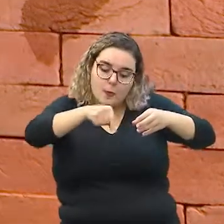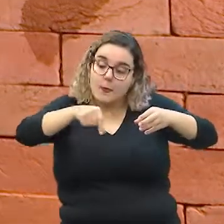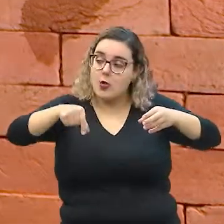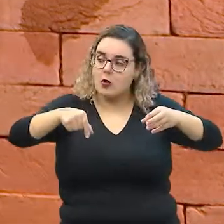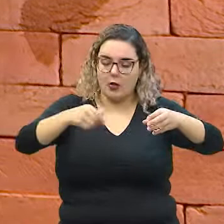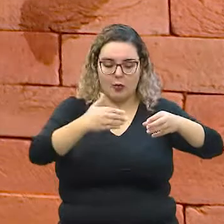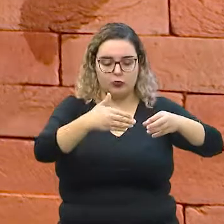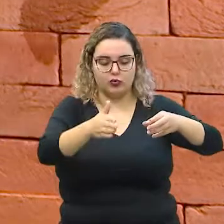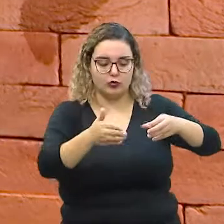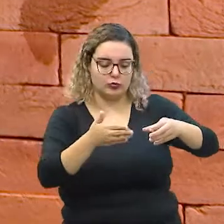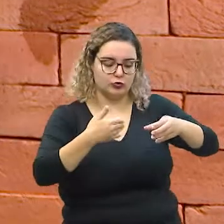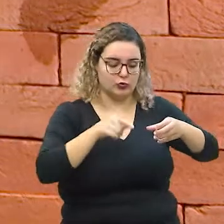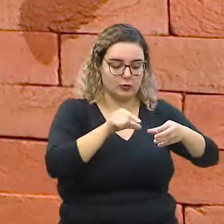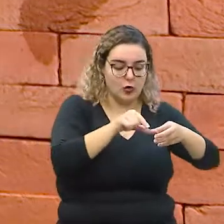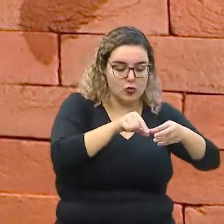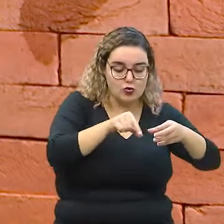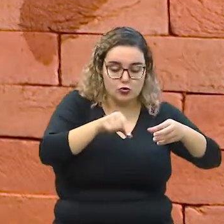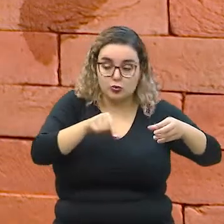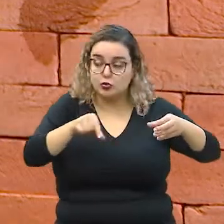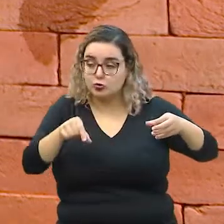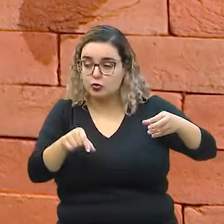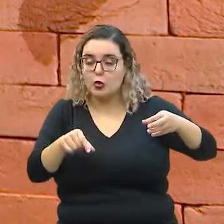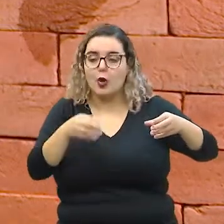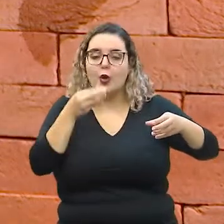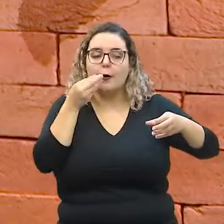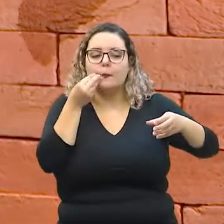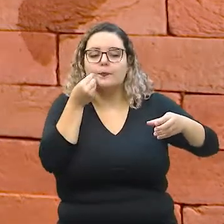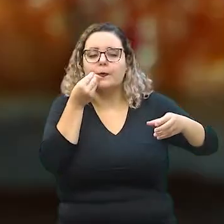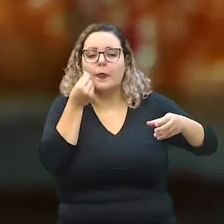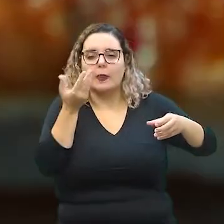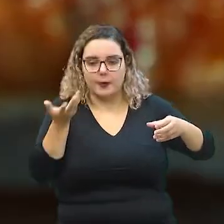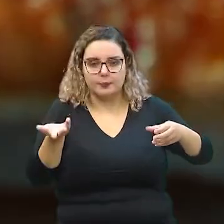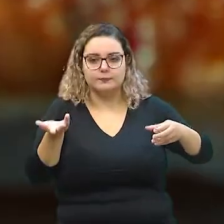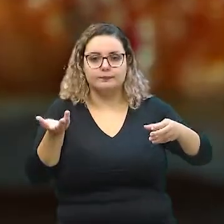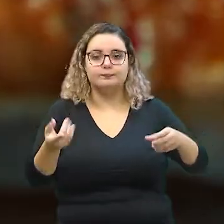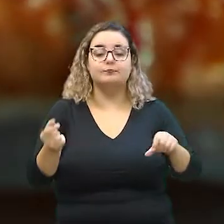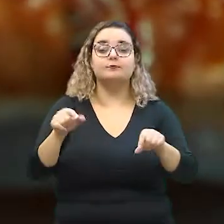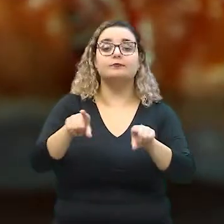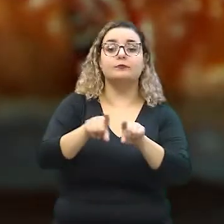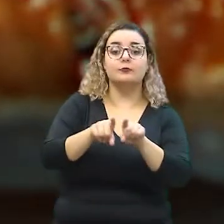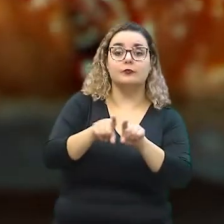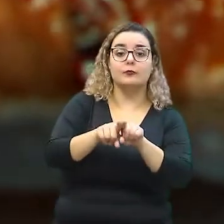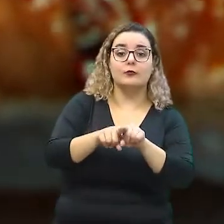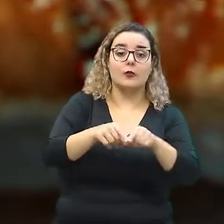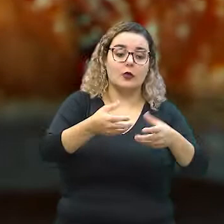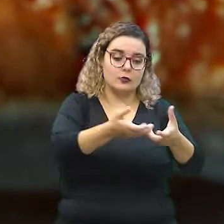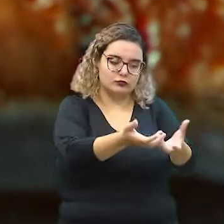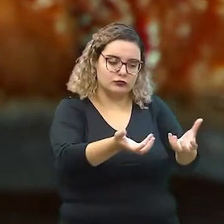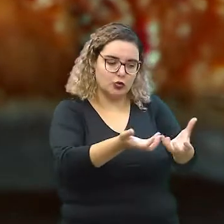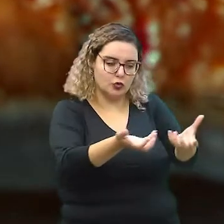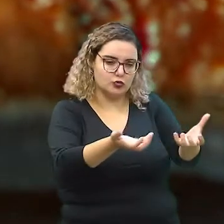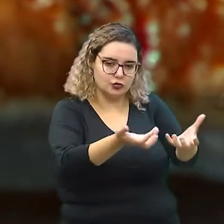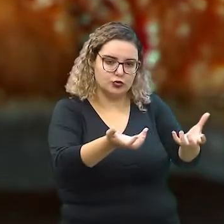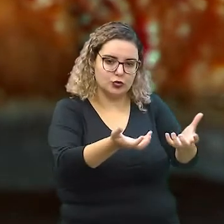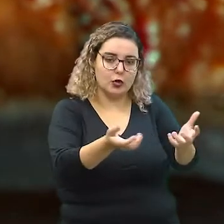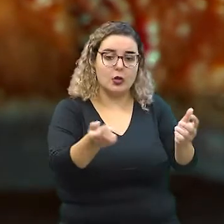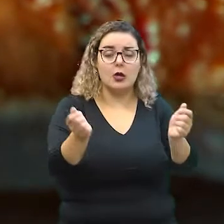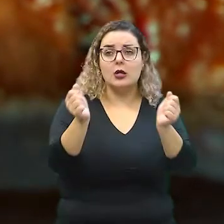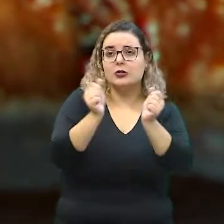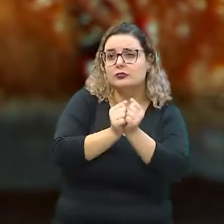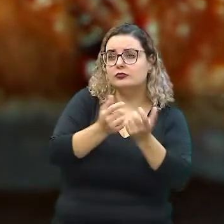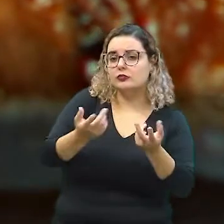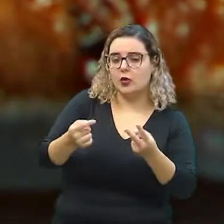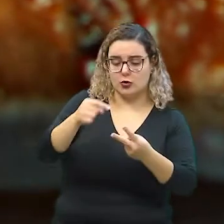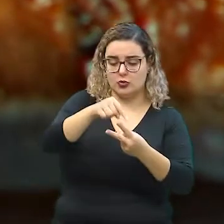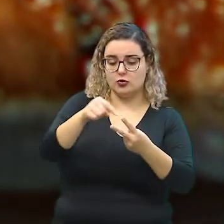2 partes e pego aquele miolo do meio, que é mais macio e suculento, né? Então é colocado na brasa junto com